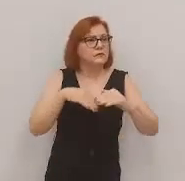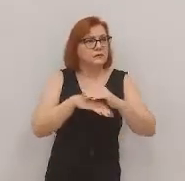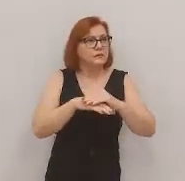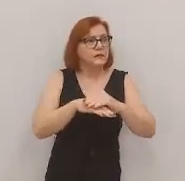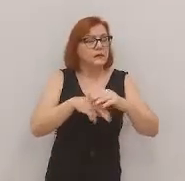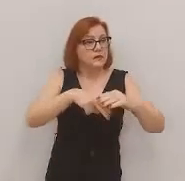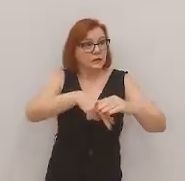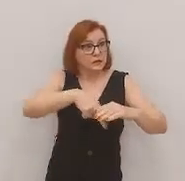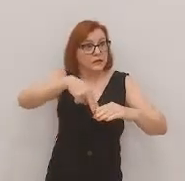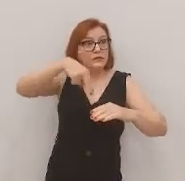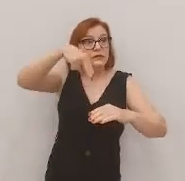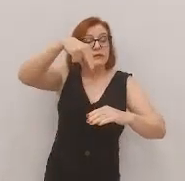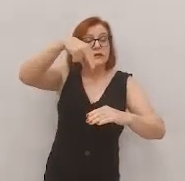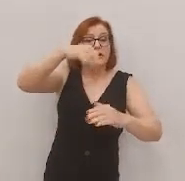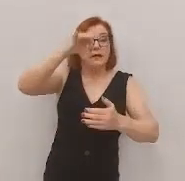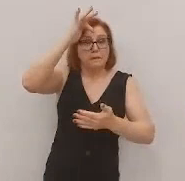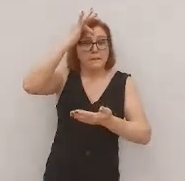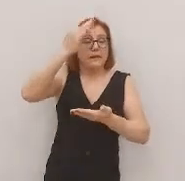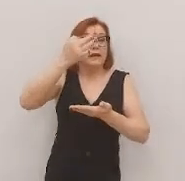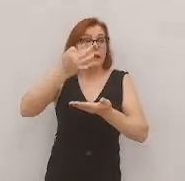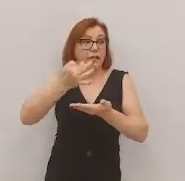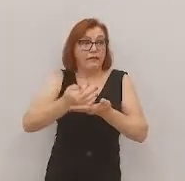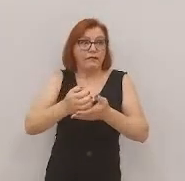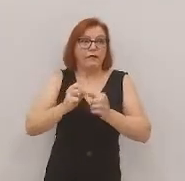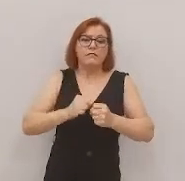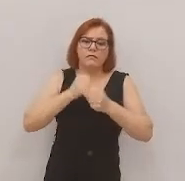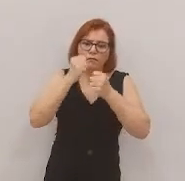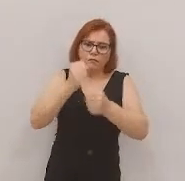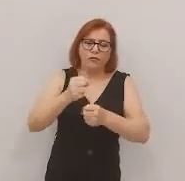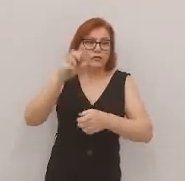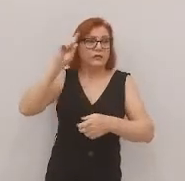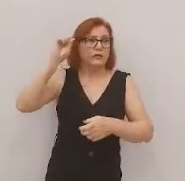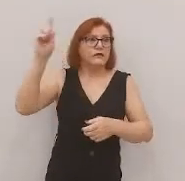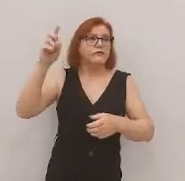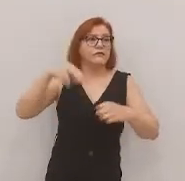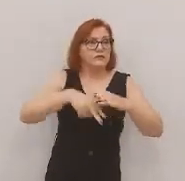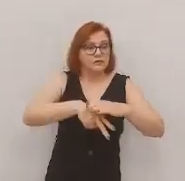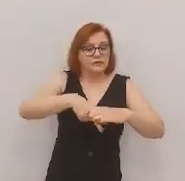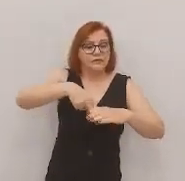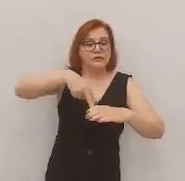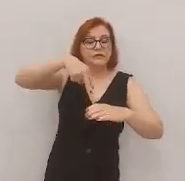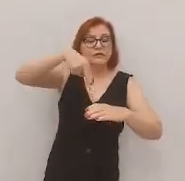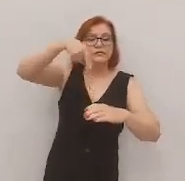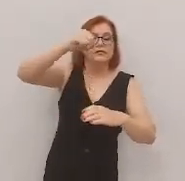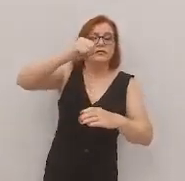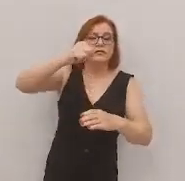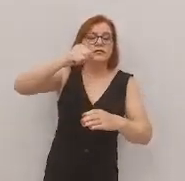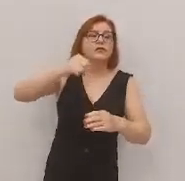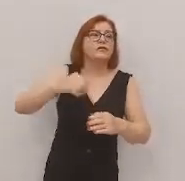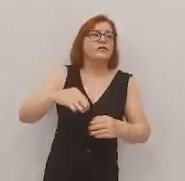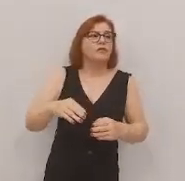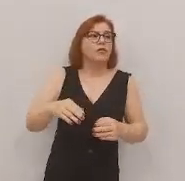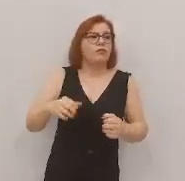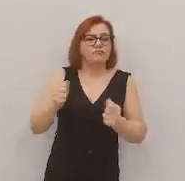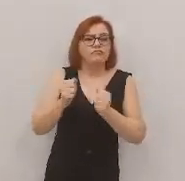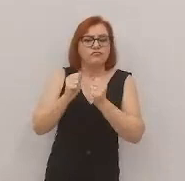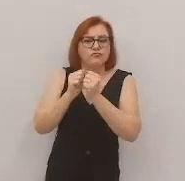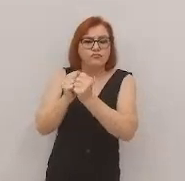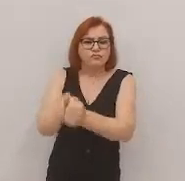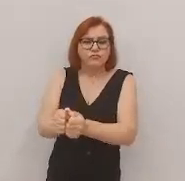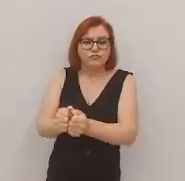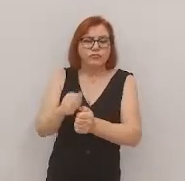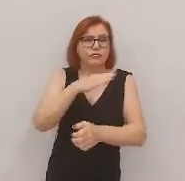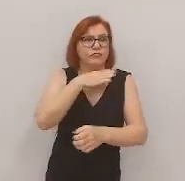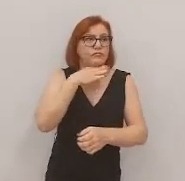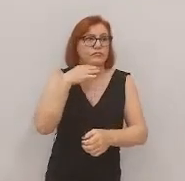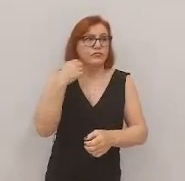pela fé no poder de Deus, que o ressuscitou dentre os mortos. O